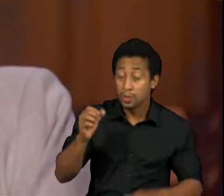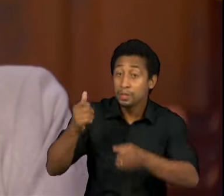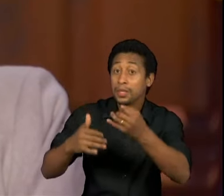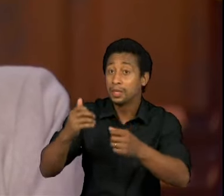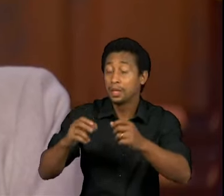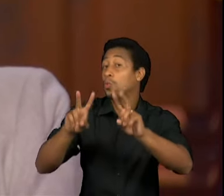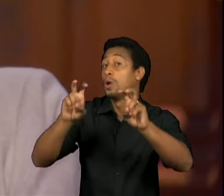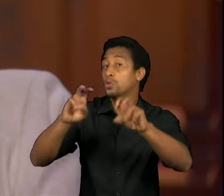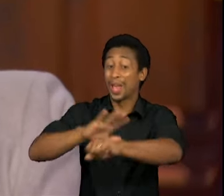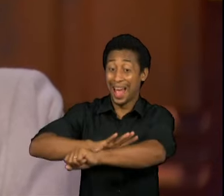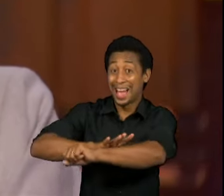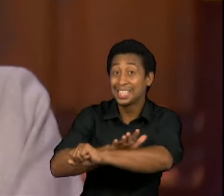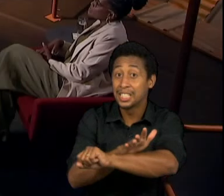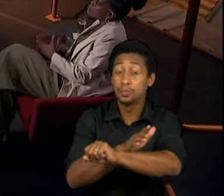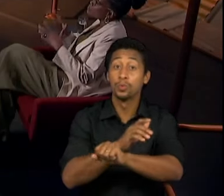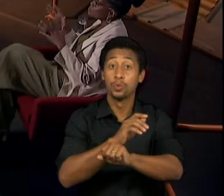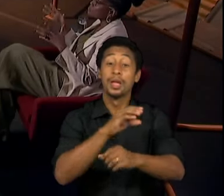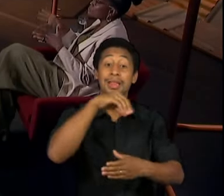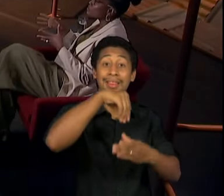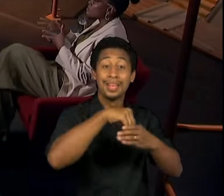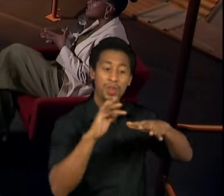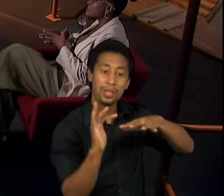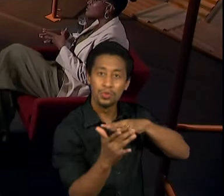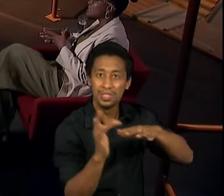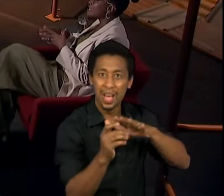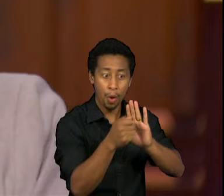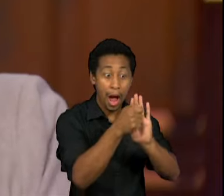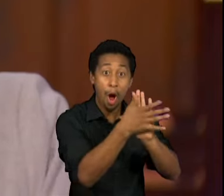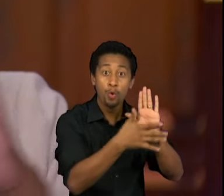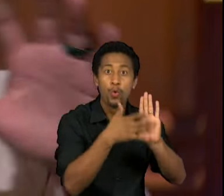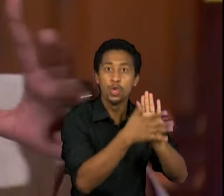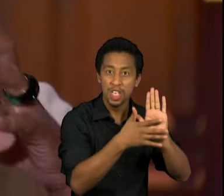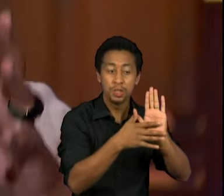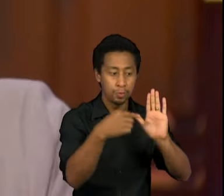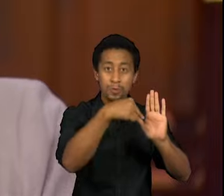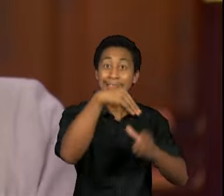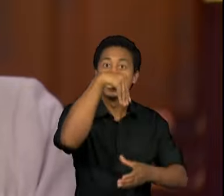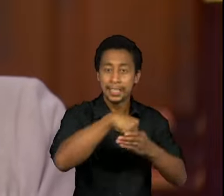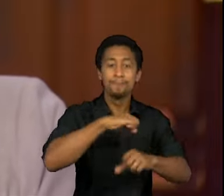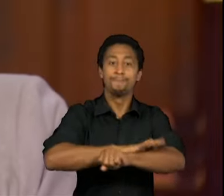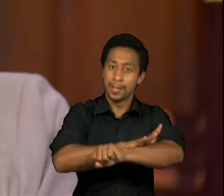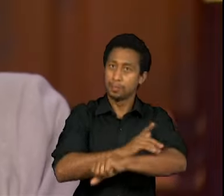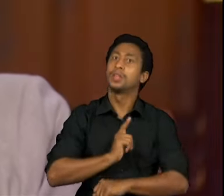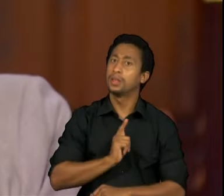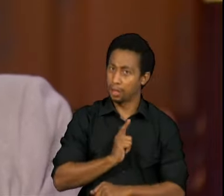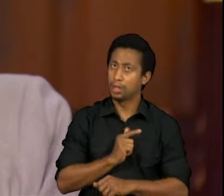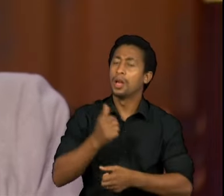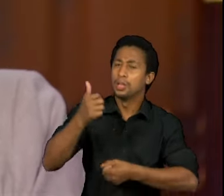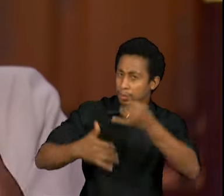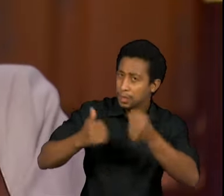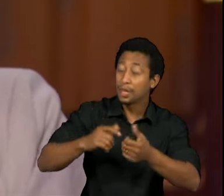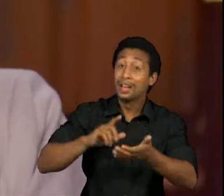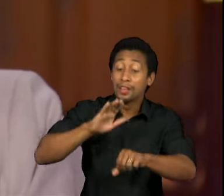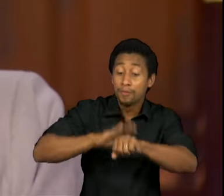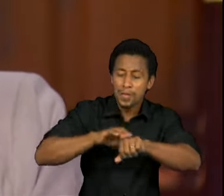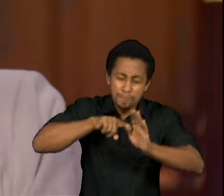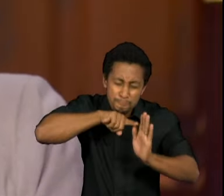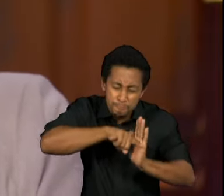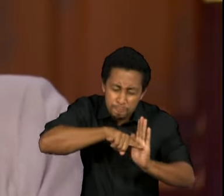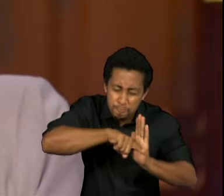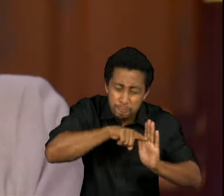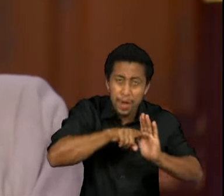o Professor Luiz Valério ele tem uma tese de o discurso de ódio nas redes sociais entre Analisa várias plataformas e ele segundo a